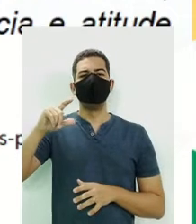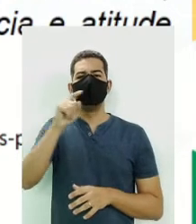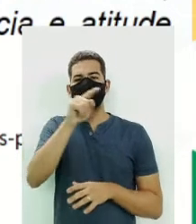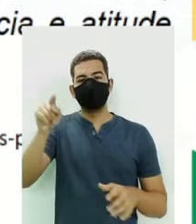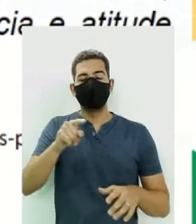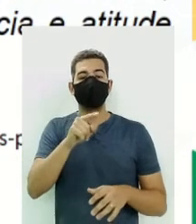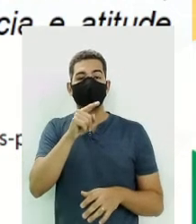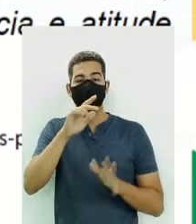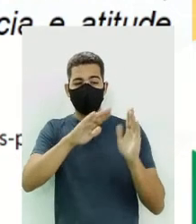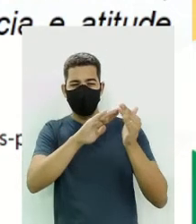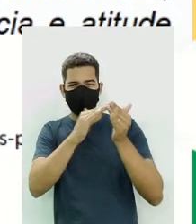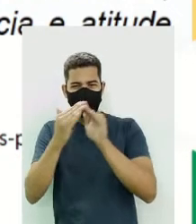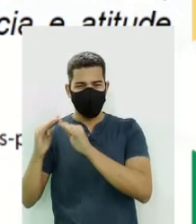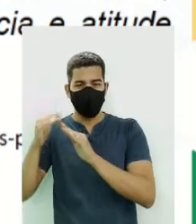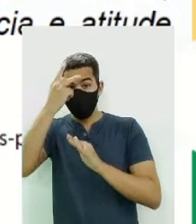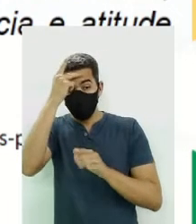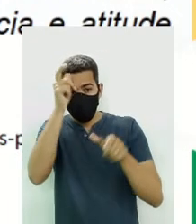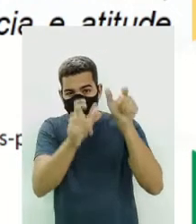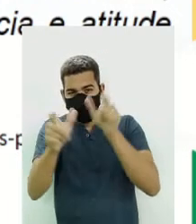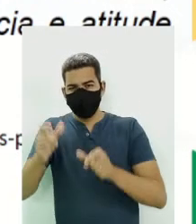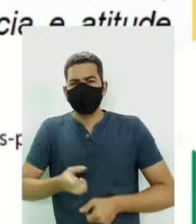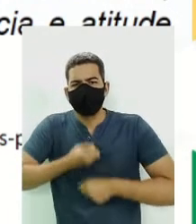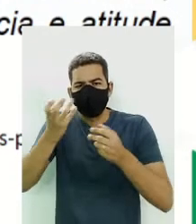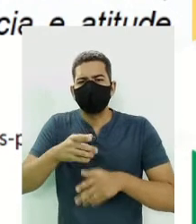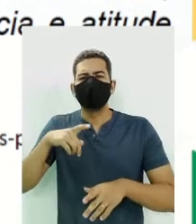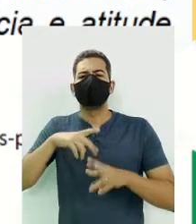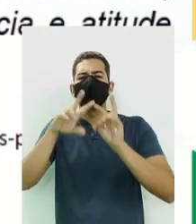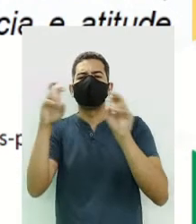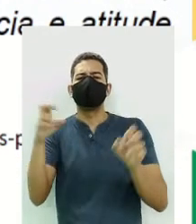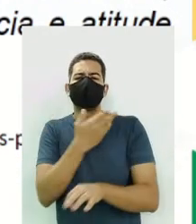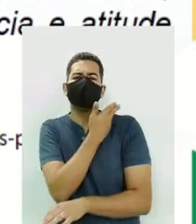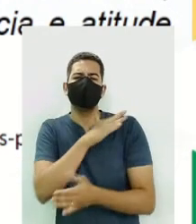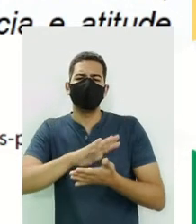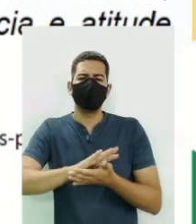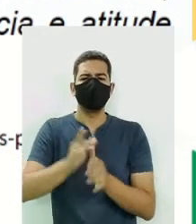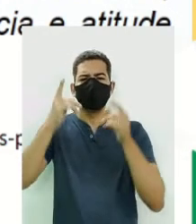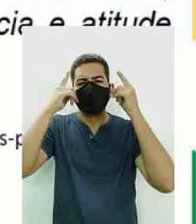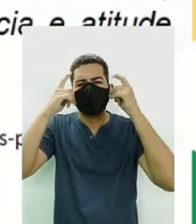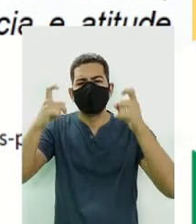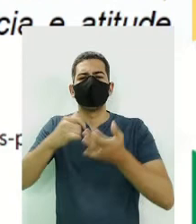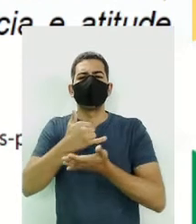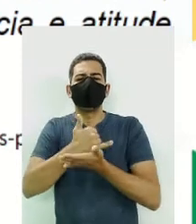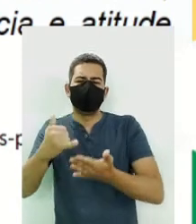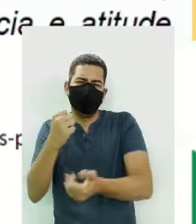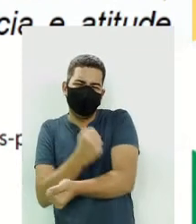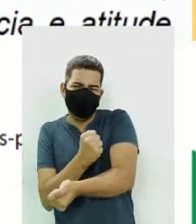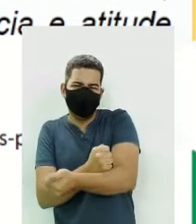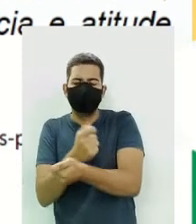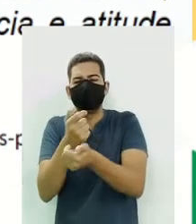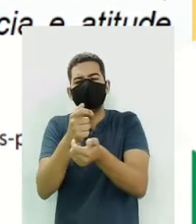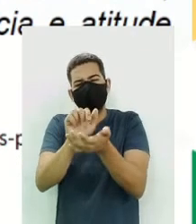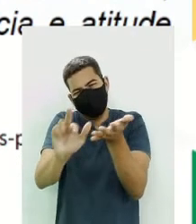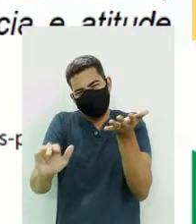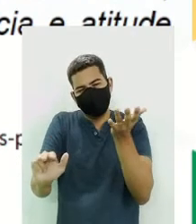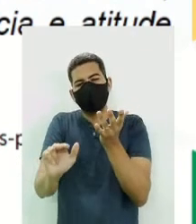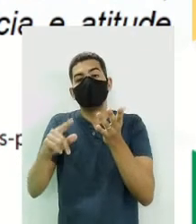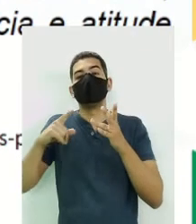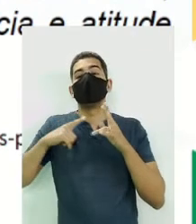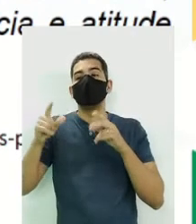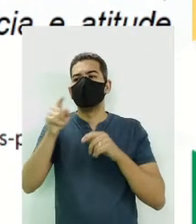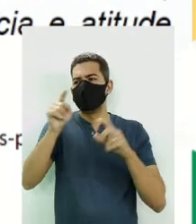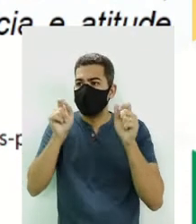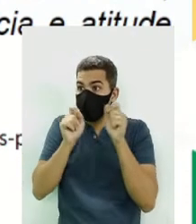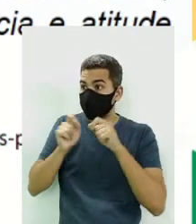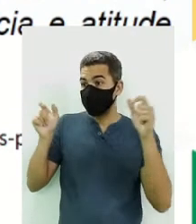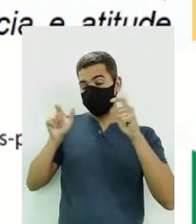periferia abordam criticamente temas como racismo, violência, drogas, entre outros, despertando